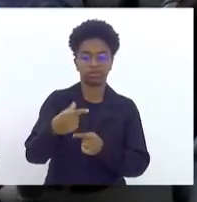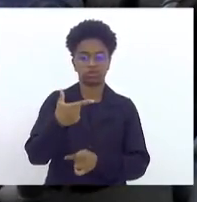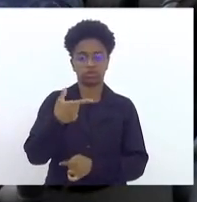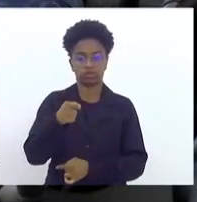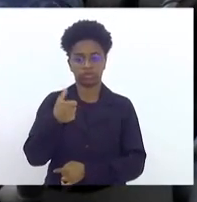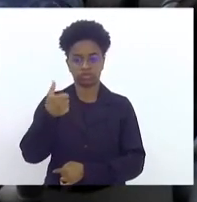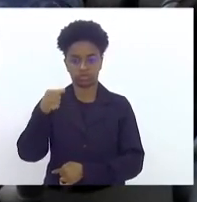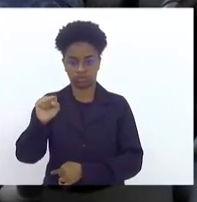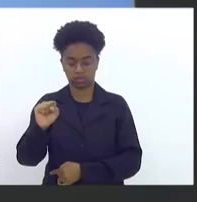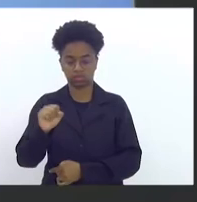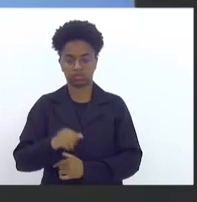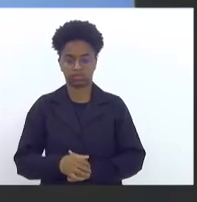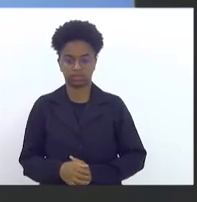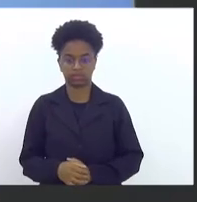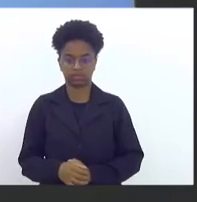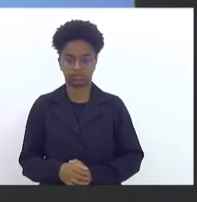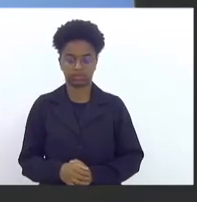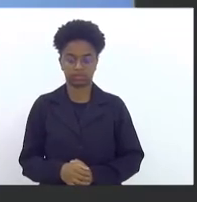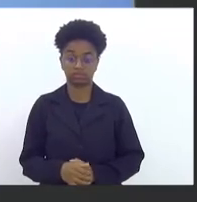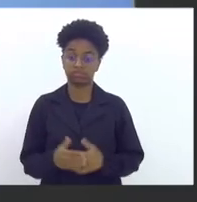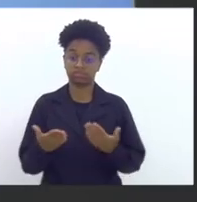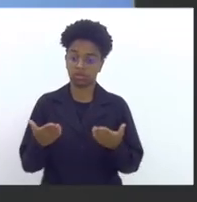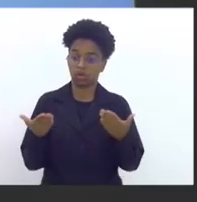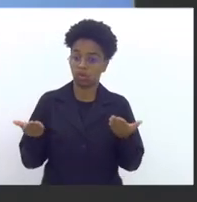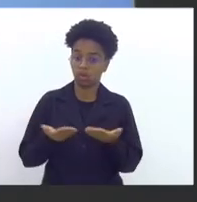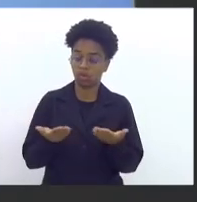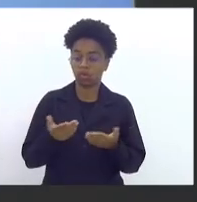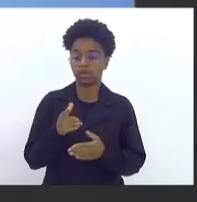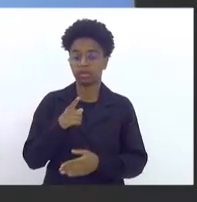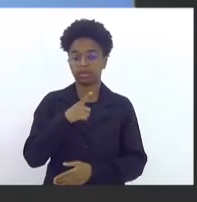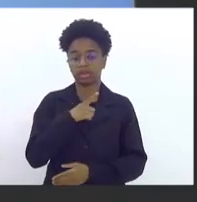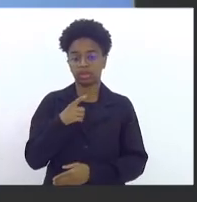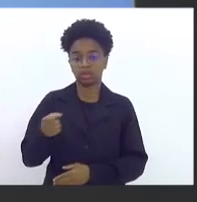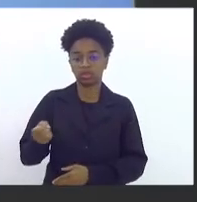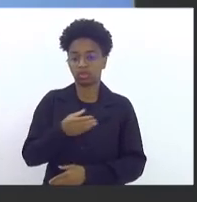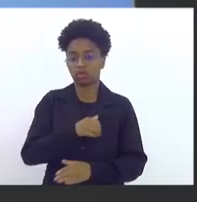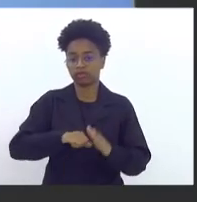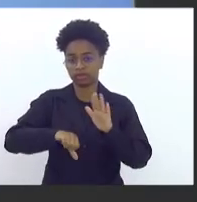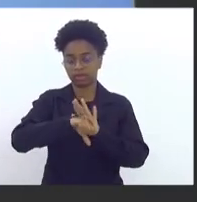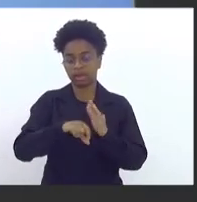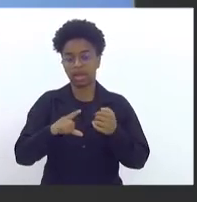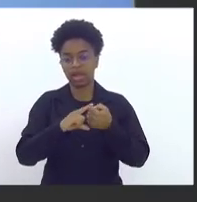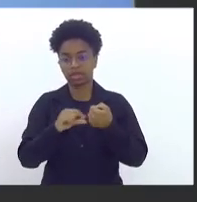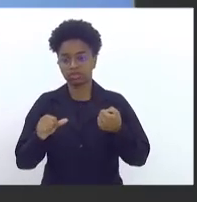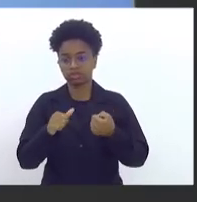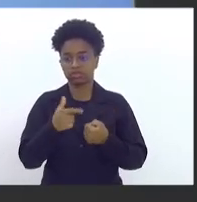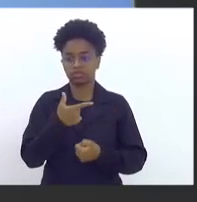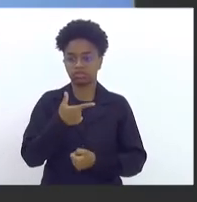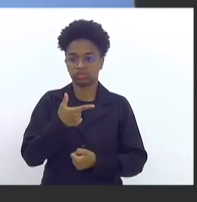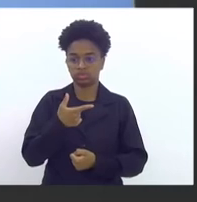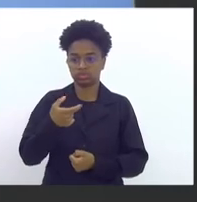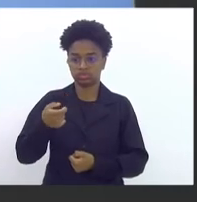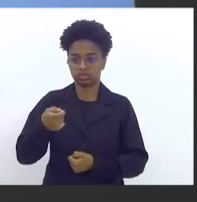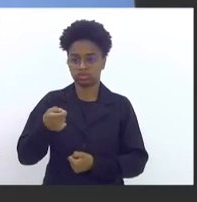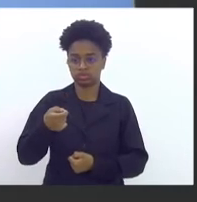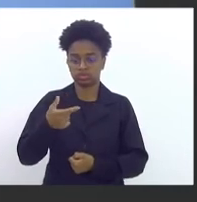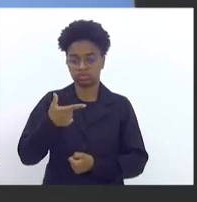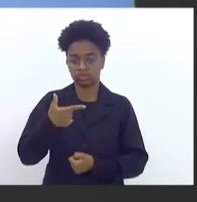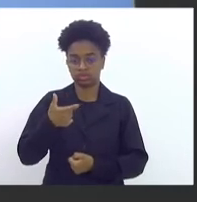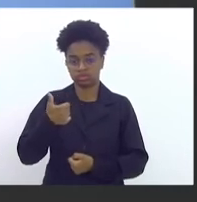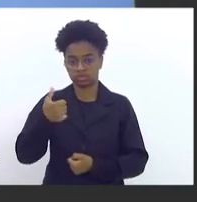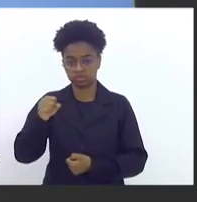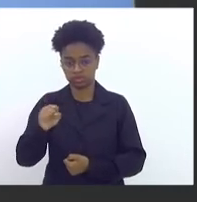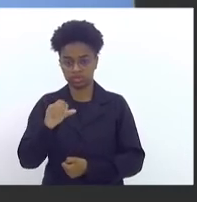em 2018 né hoje nós temos é um novo crime do artigo 2008 c é artigo 218